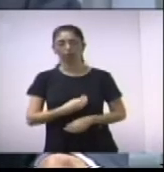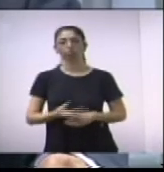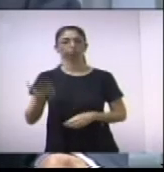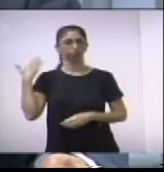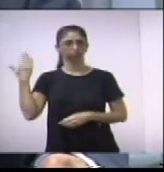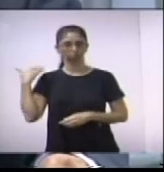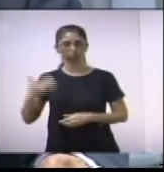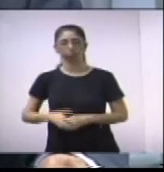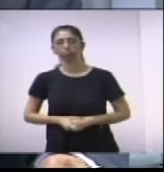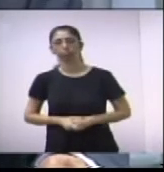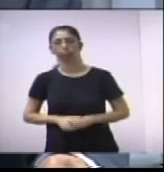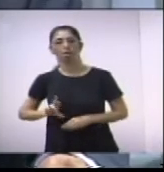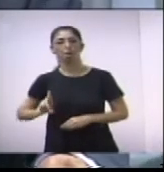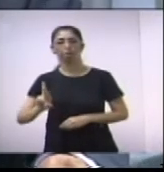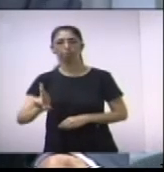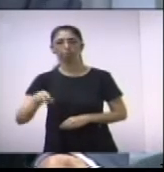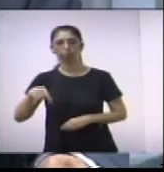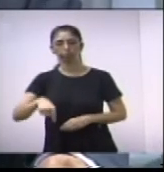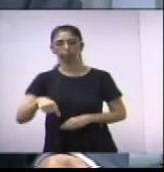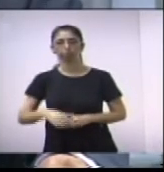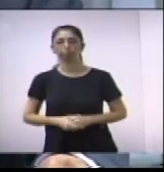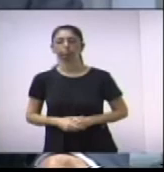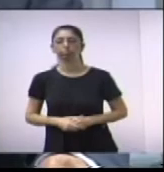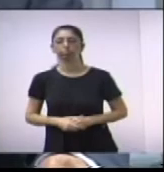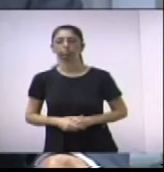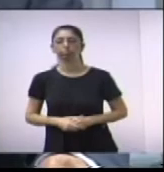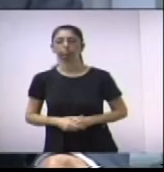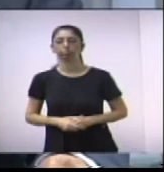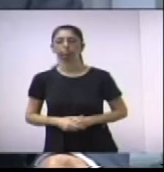do funcionalismo. Gostaria,